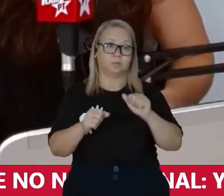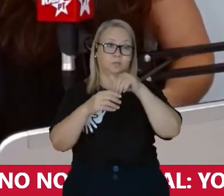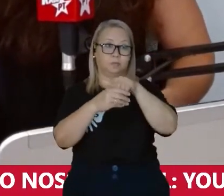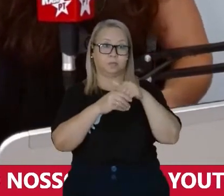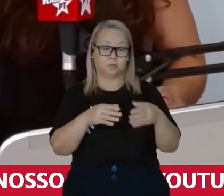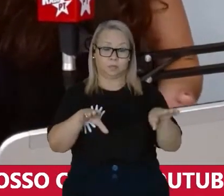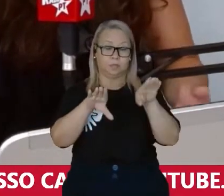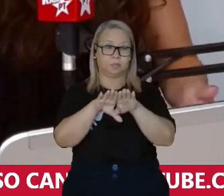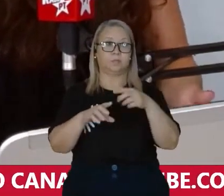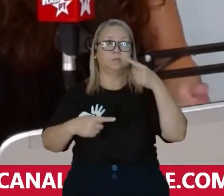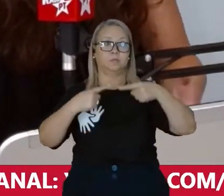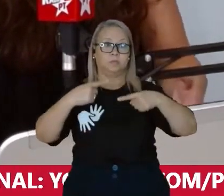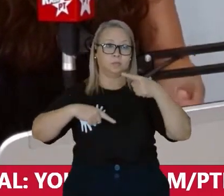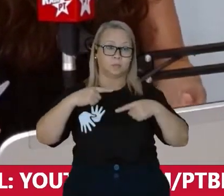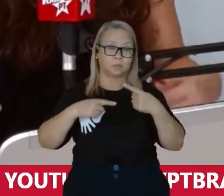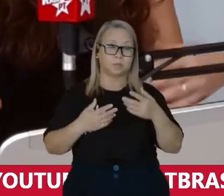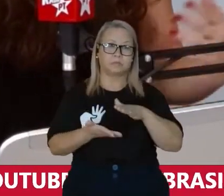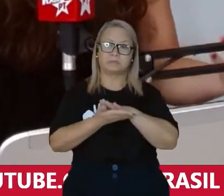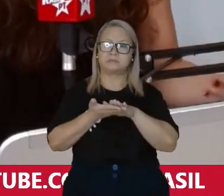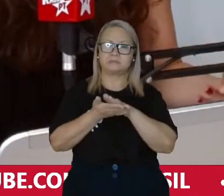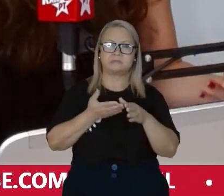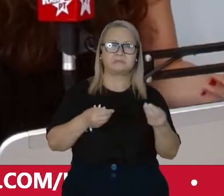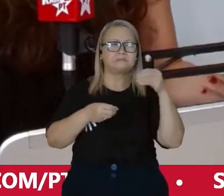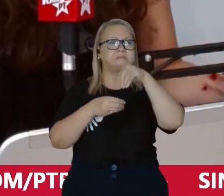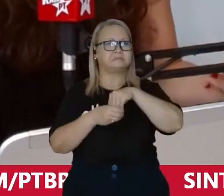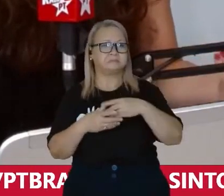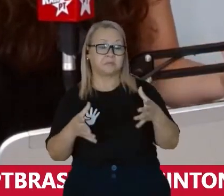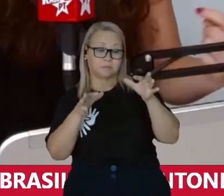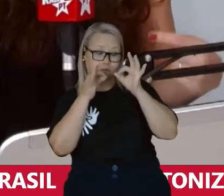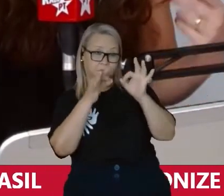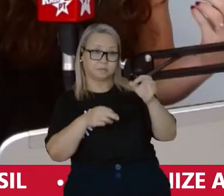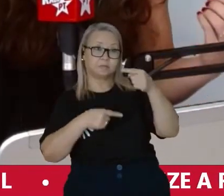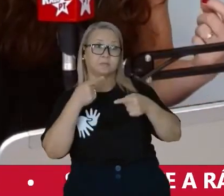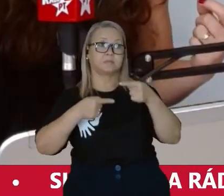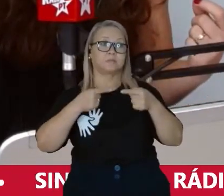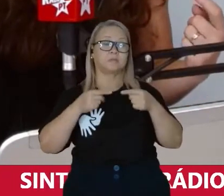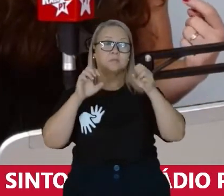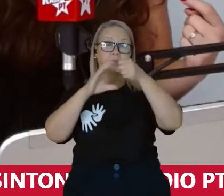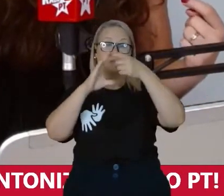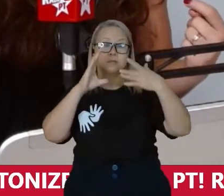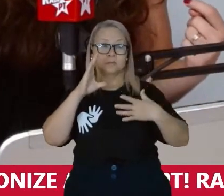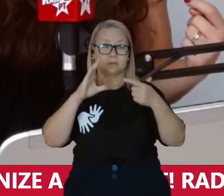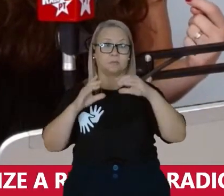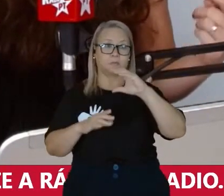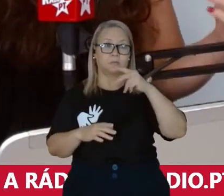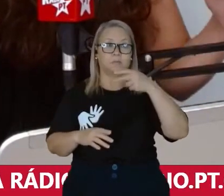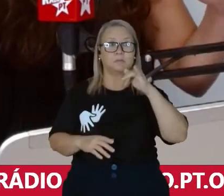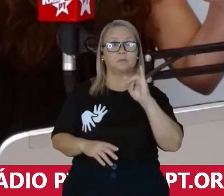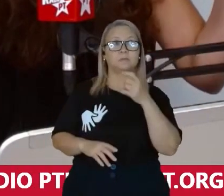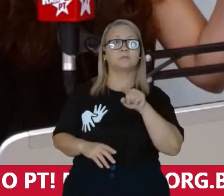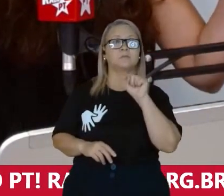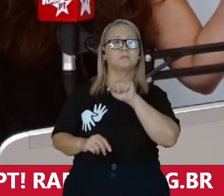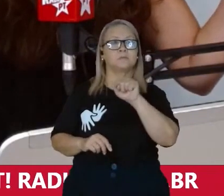pessoal no debate, né? Porque nem sempre eles estão muito incluídos ou muito interessados em política. E uma característica dessa CPI foi isso,